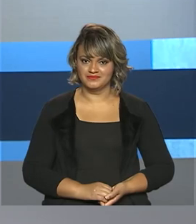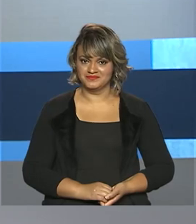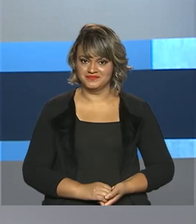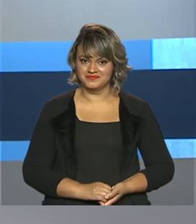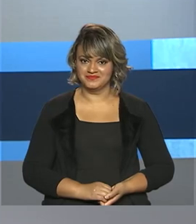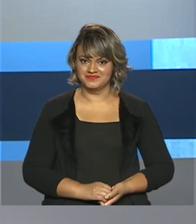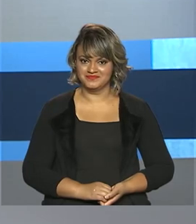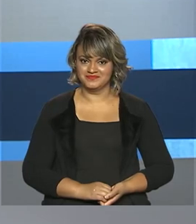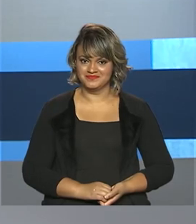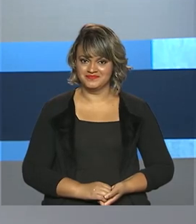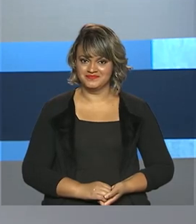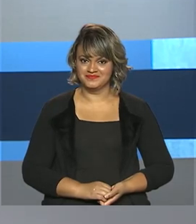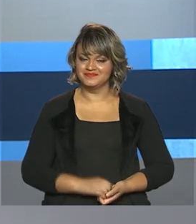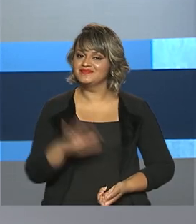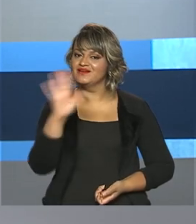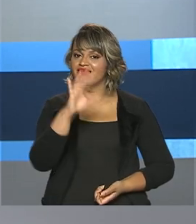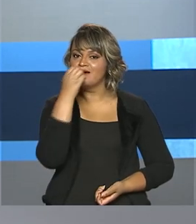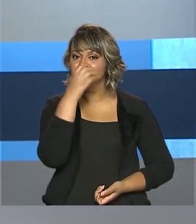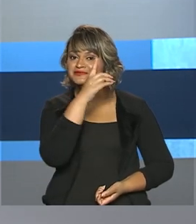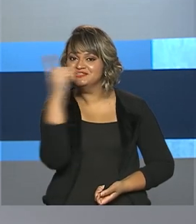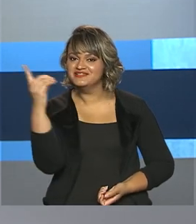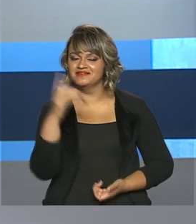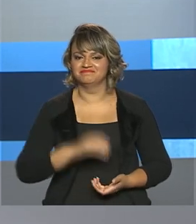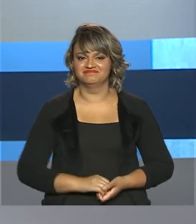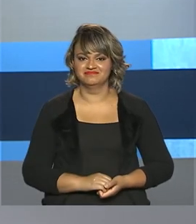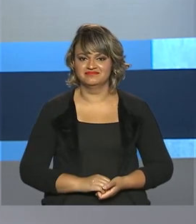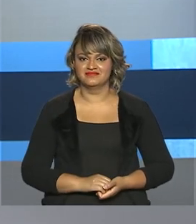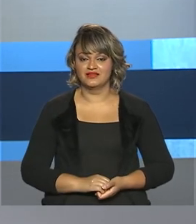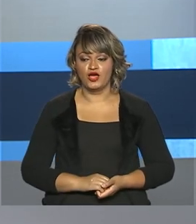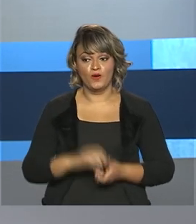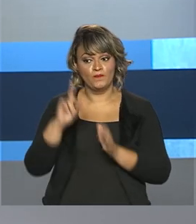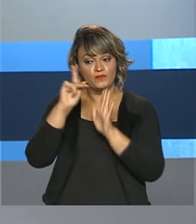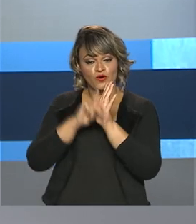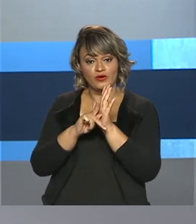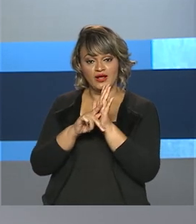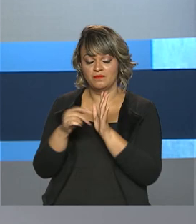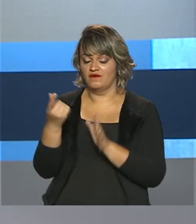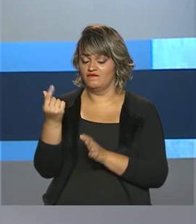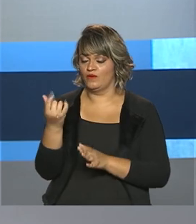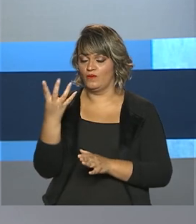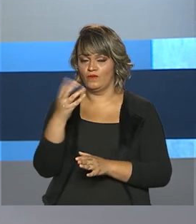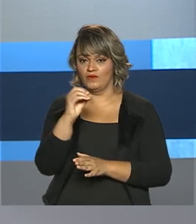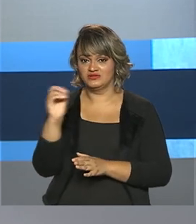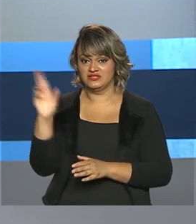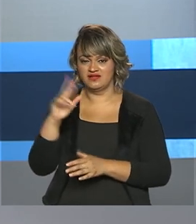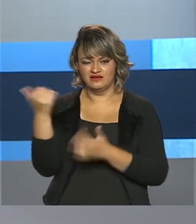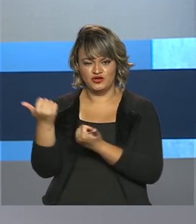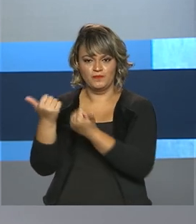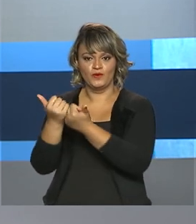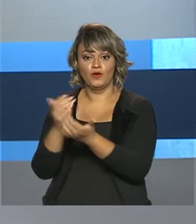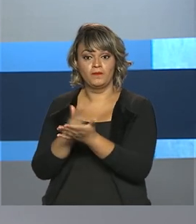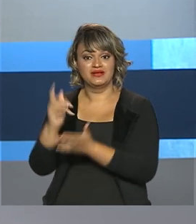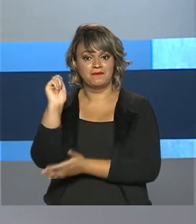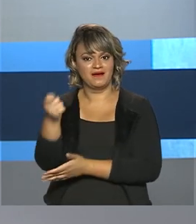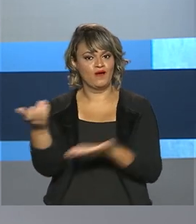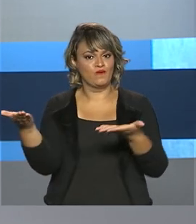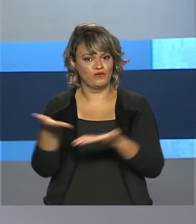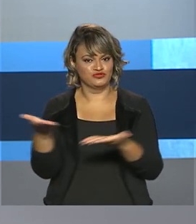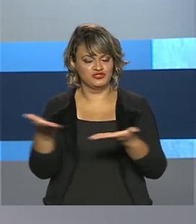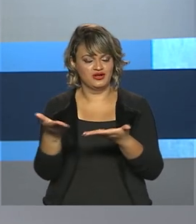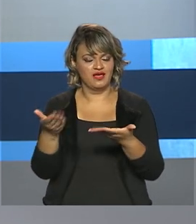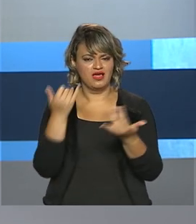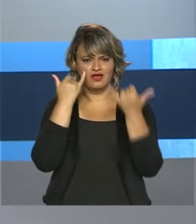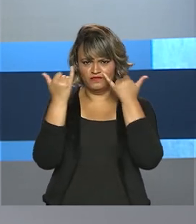o Olá bom dia auxílio Brasil no valor de 400reais começa a ser pago hoje